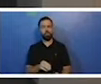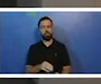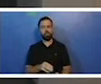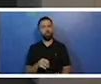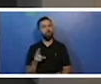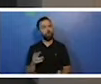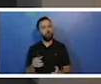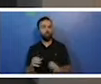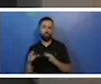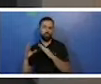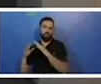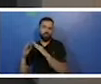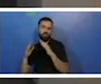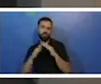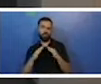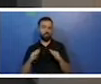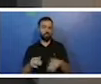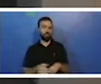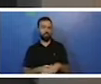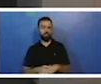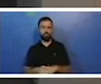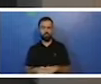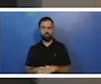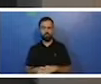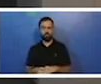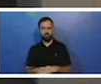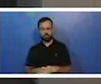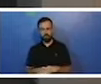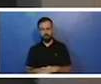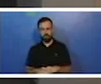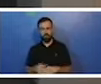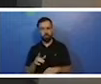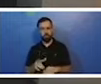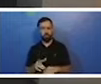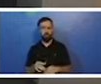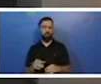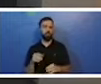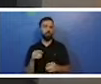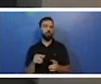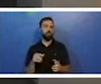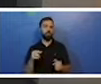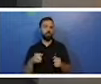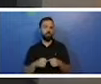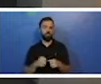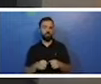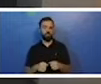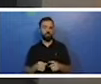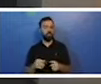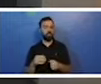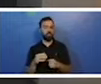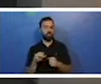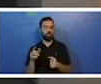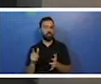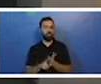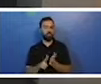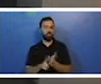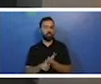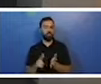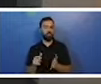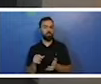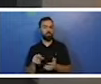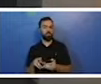com o vizinho se tem alguma bola quique ou você possa fazer mesmo com papel passar algum